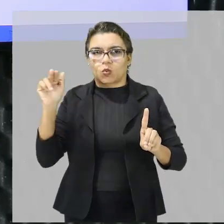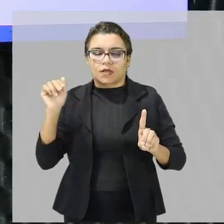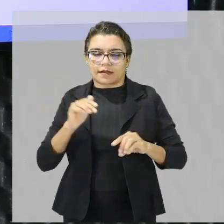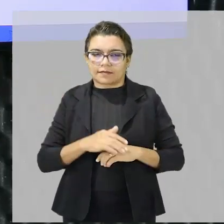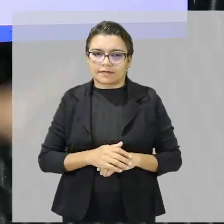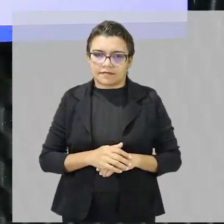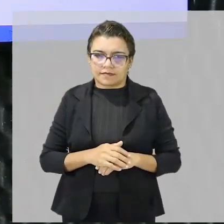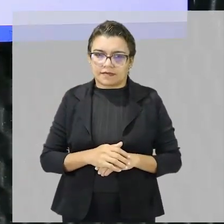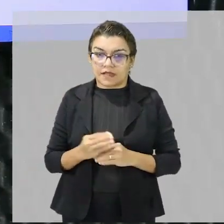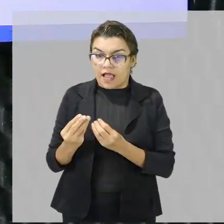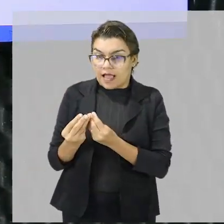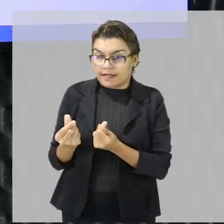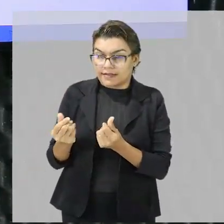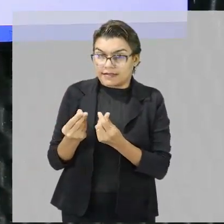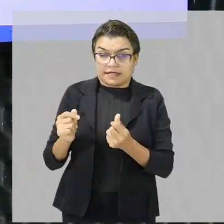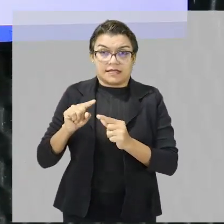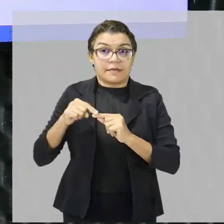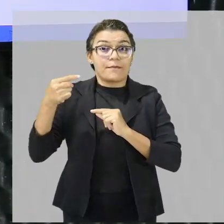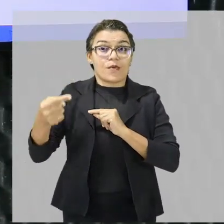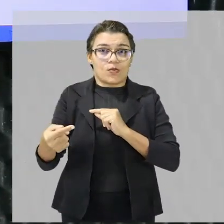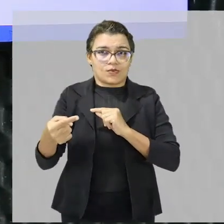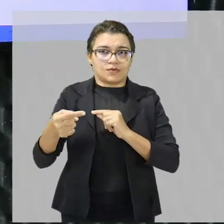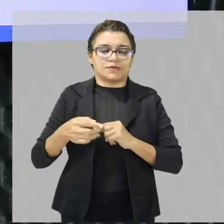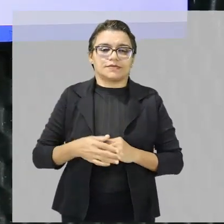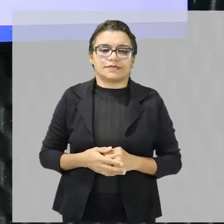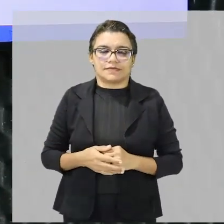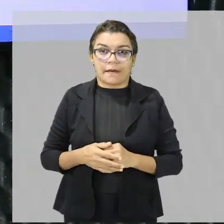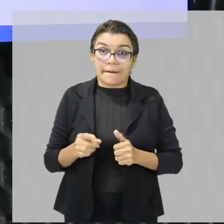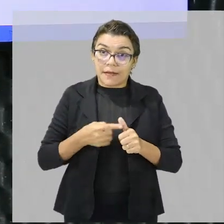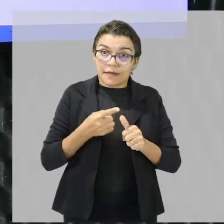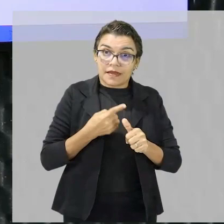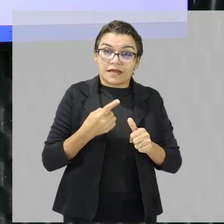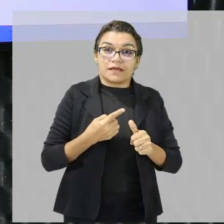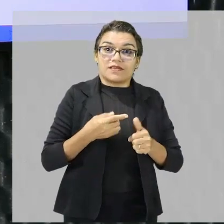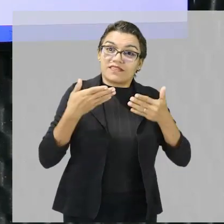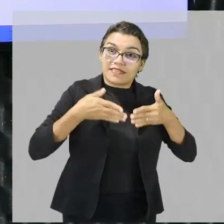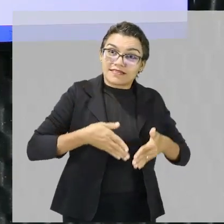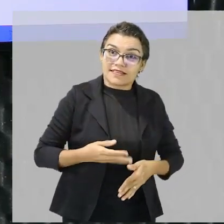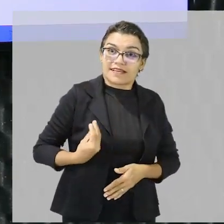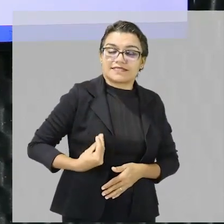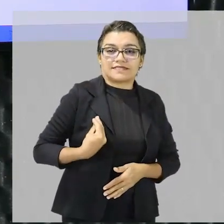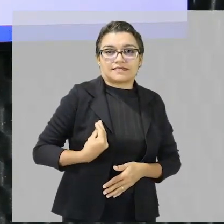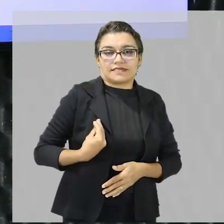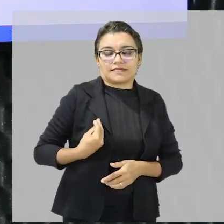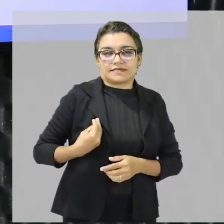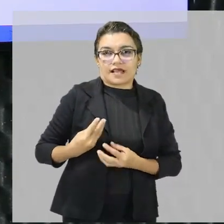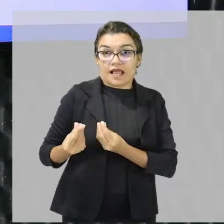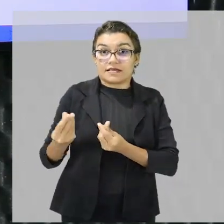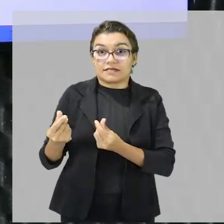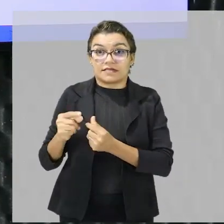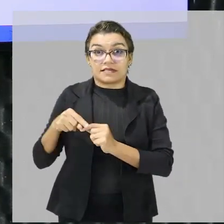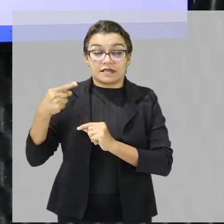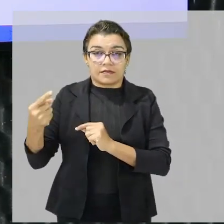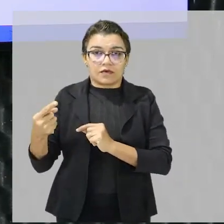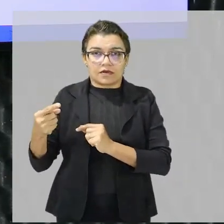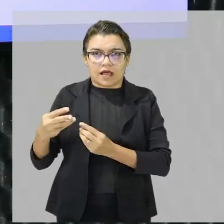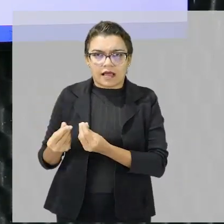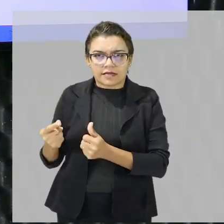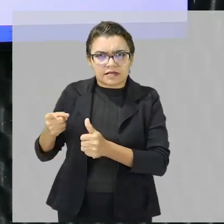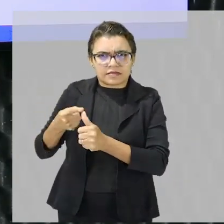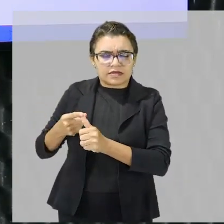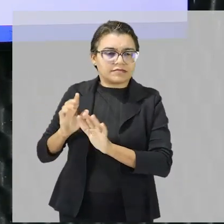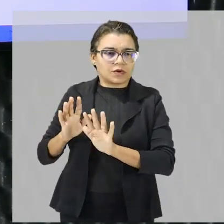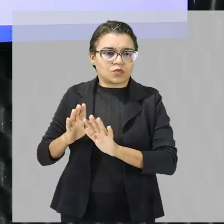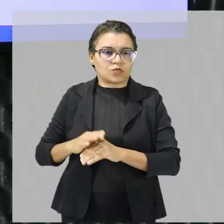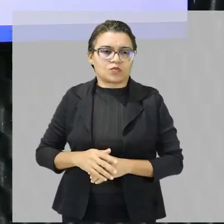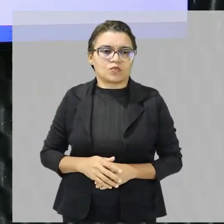vem depois da existência. Então, eu não posso colocar a essência em primeiro lugar. A